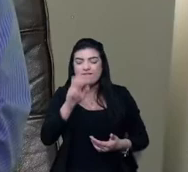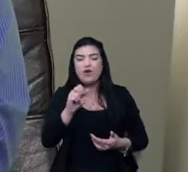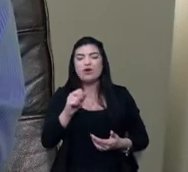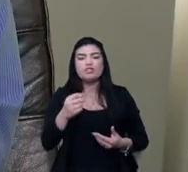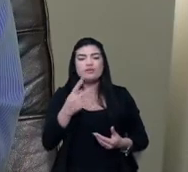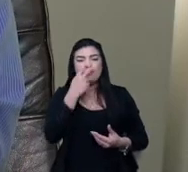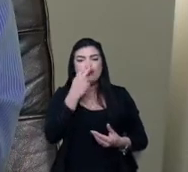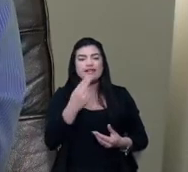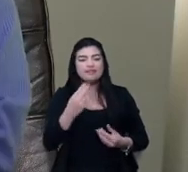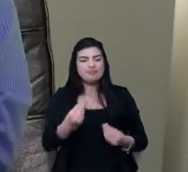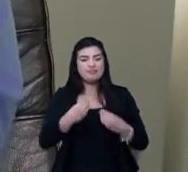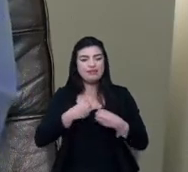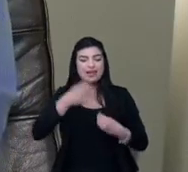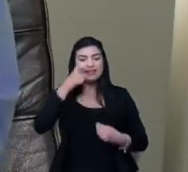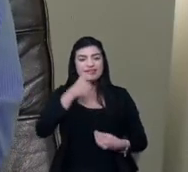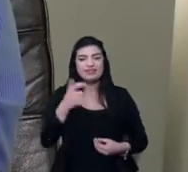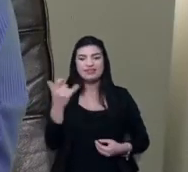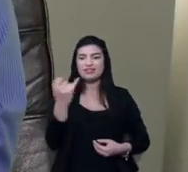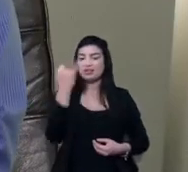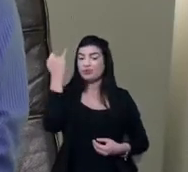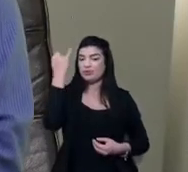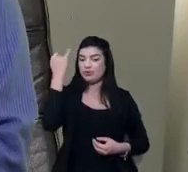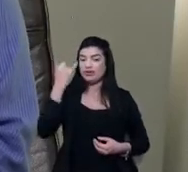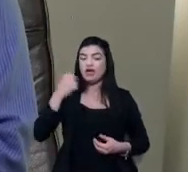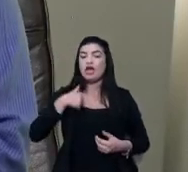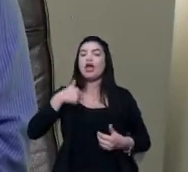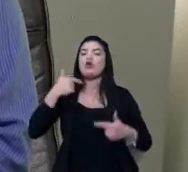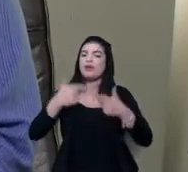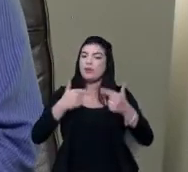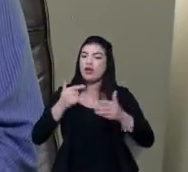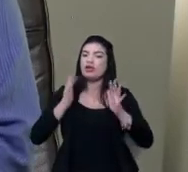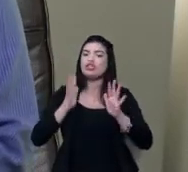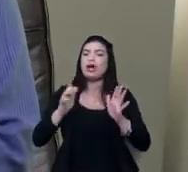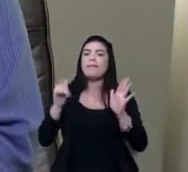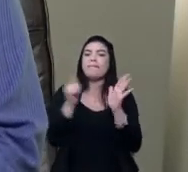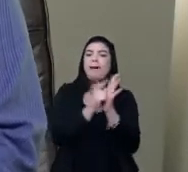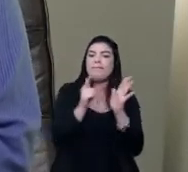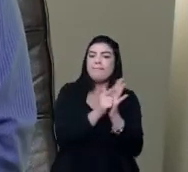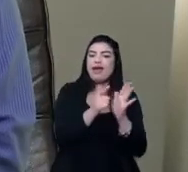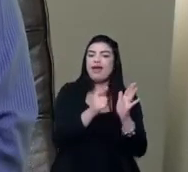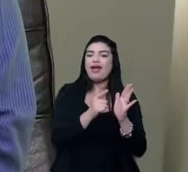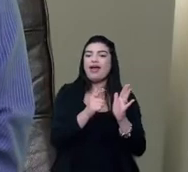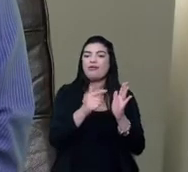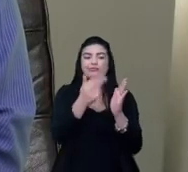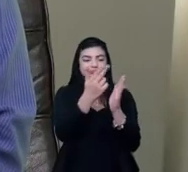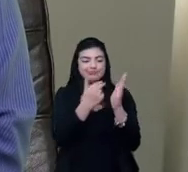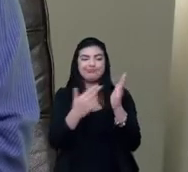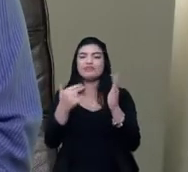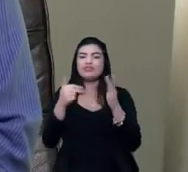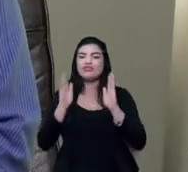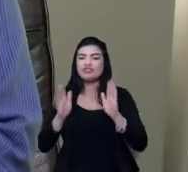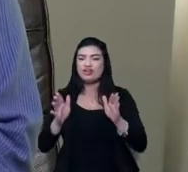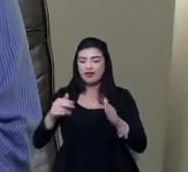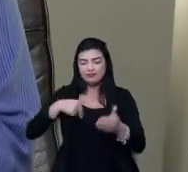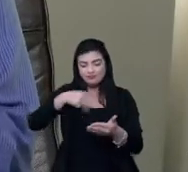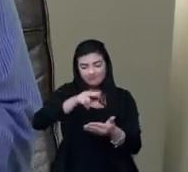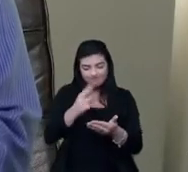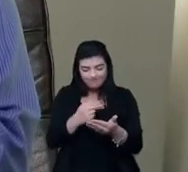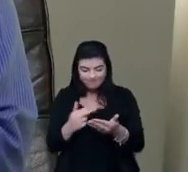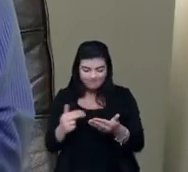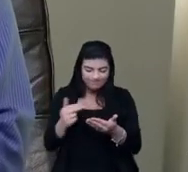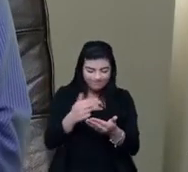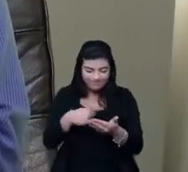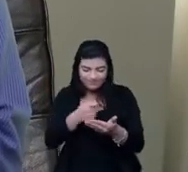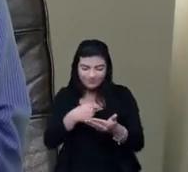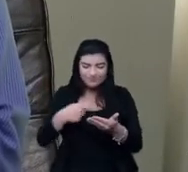interessante, muito importante. Trabalhei muito com papel e grafite, lápis mesmo, porque acho que a base da gente é o desenho, né? Eu me